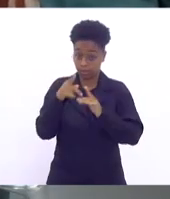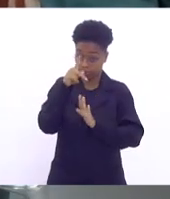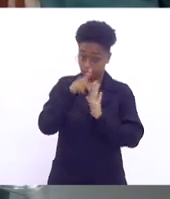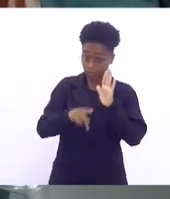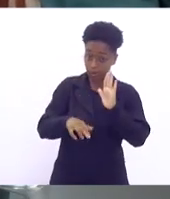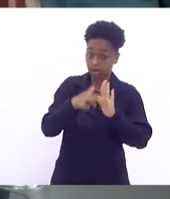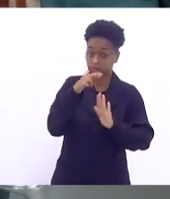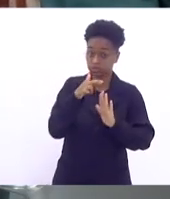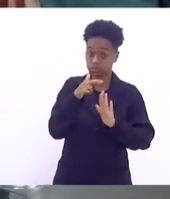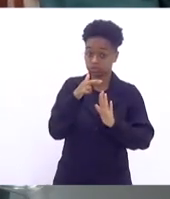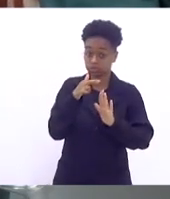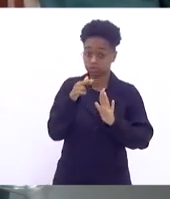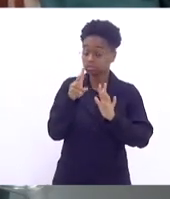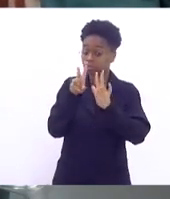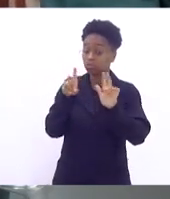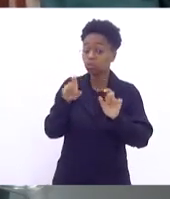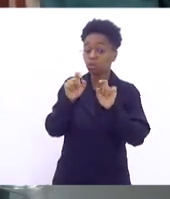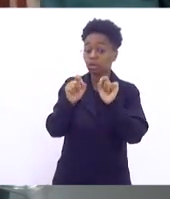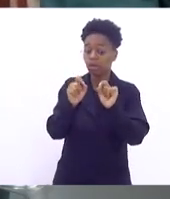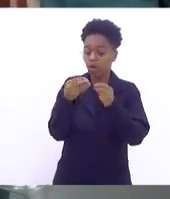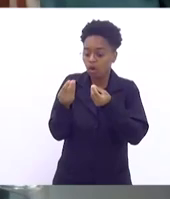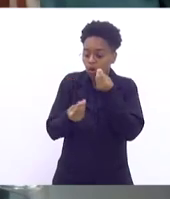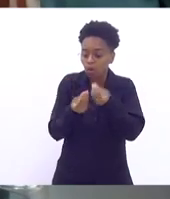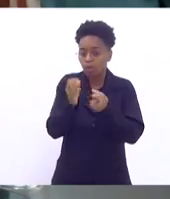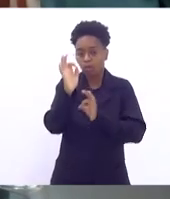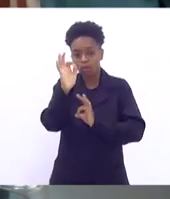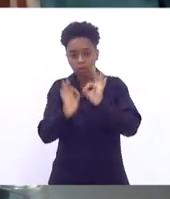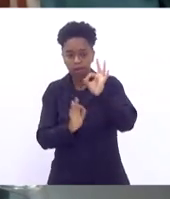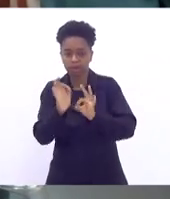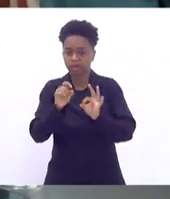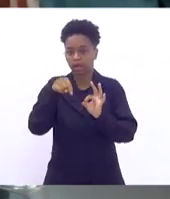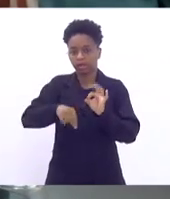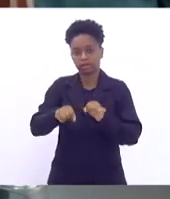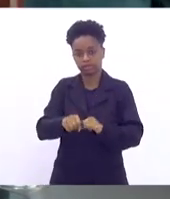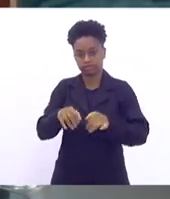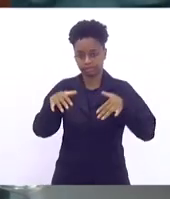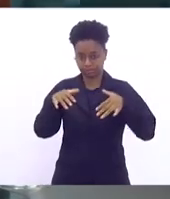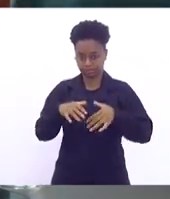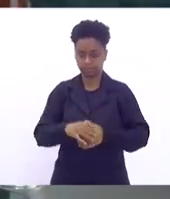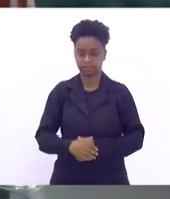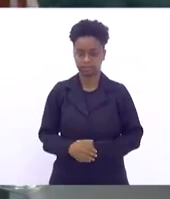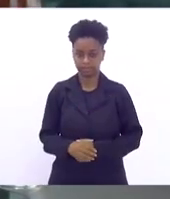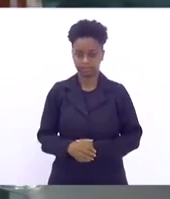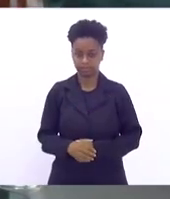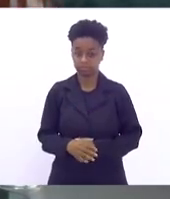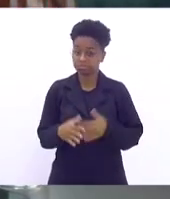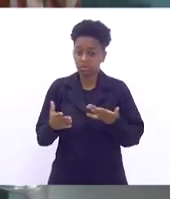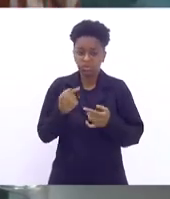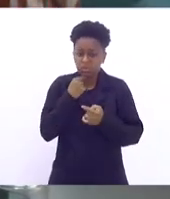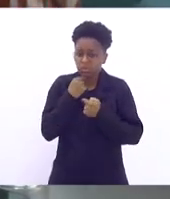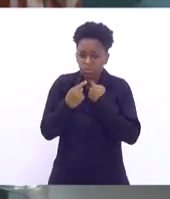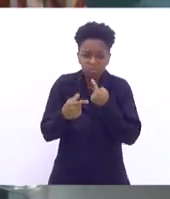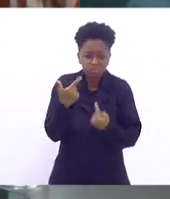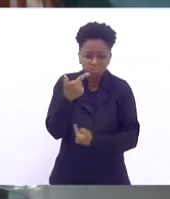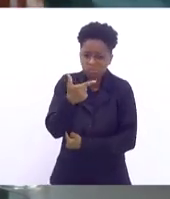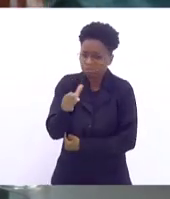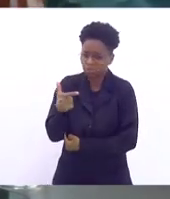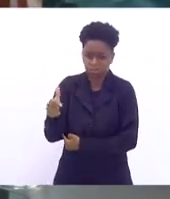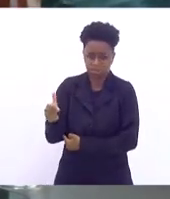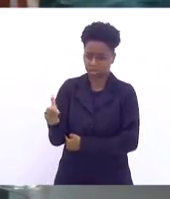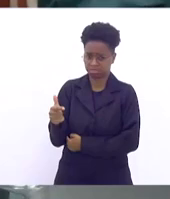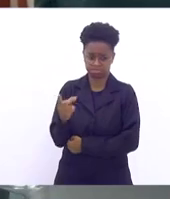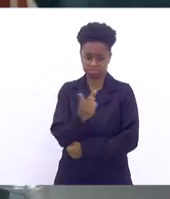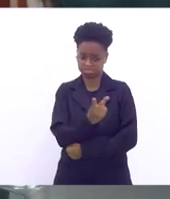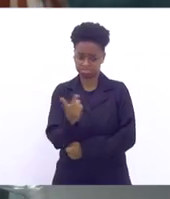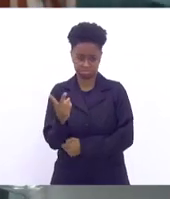resolução diz respeito a organização do Parlamento Então não é dúvida sobre essas duas